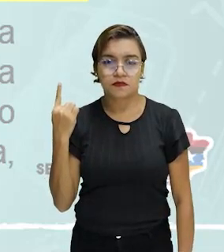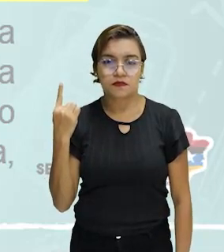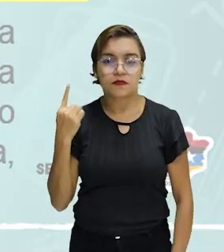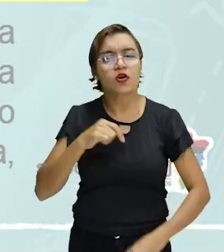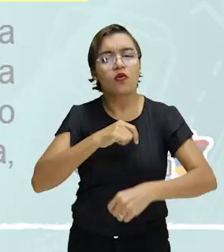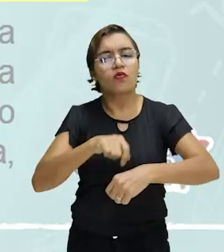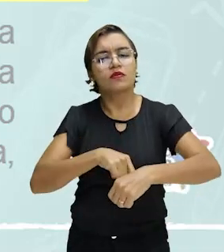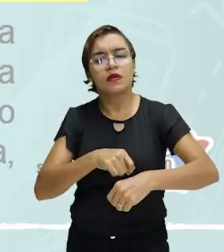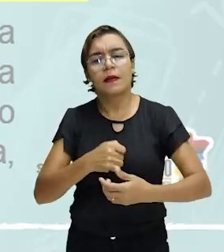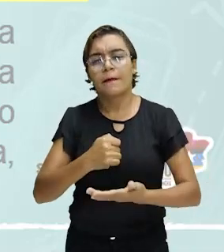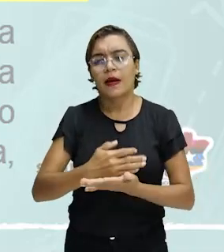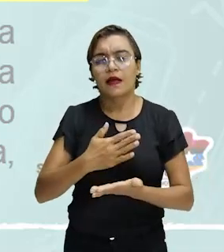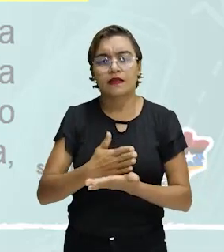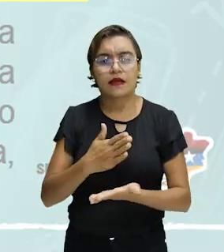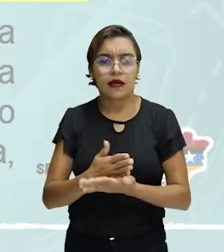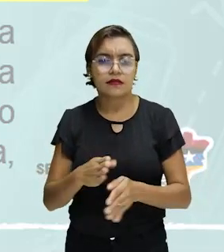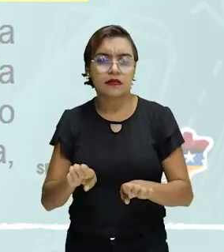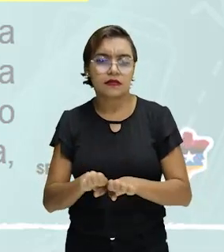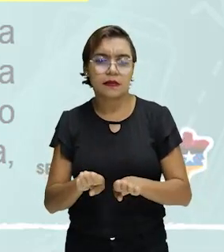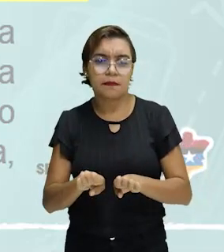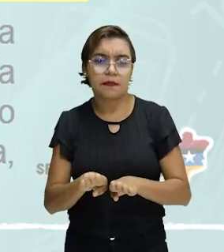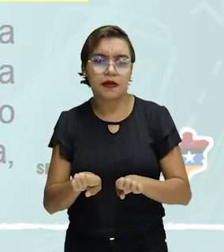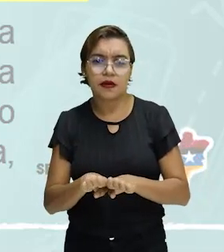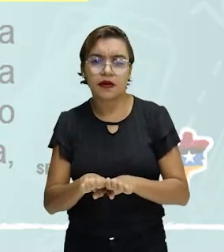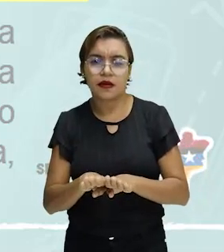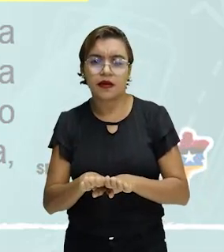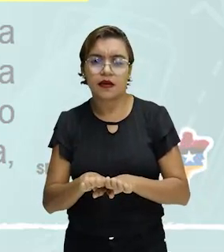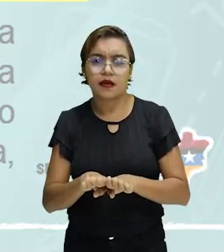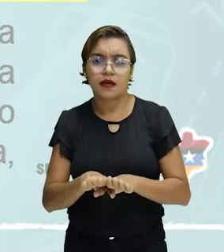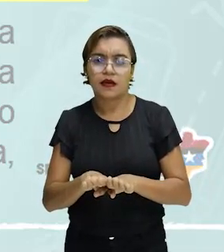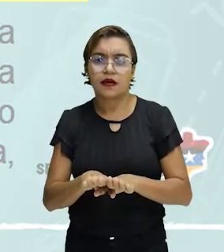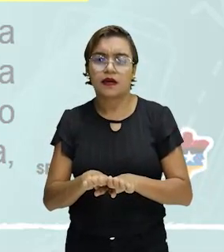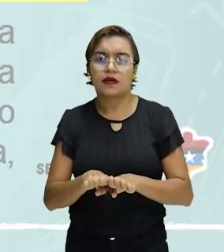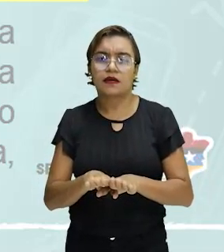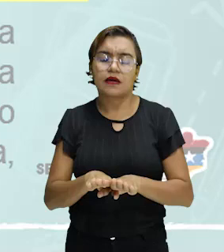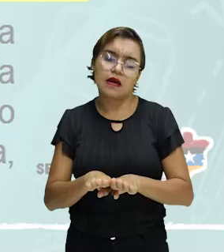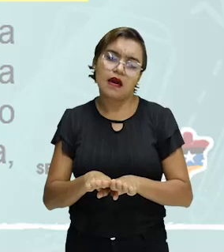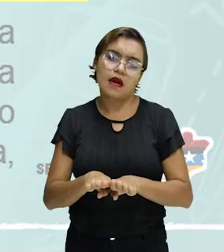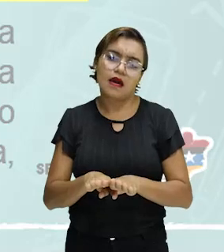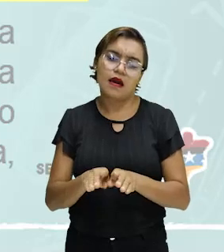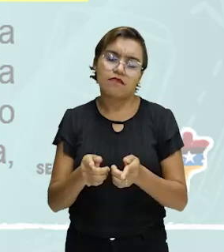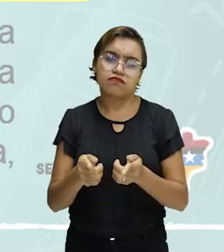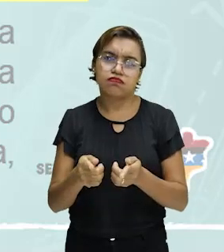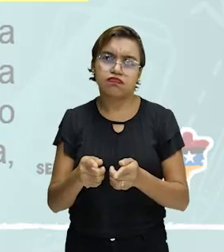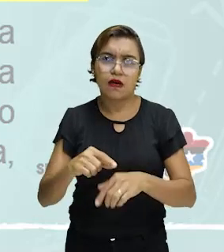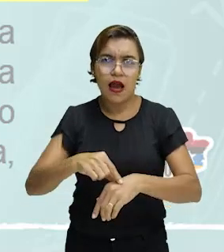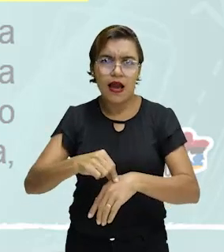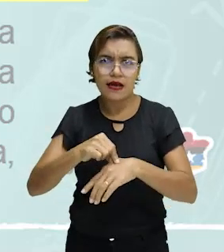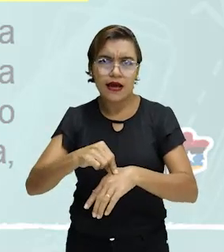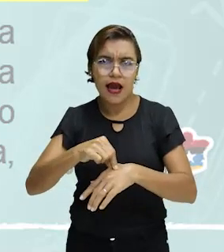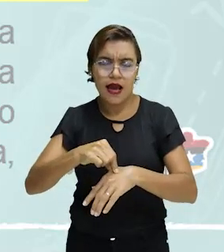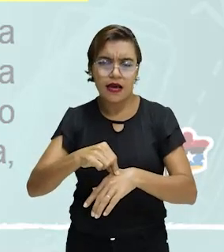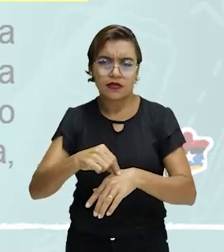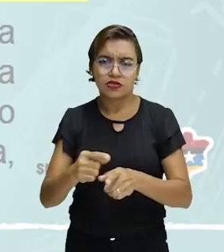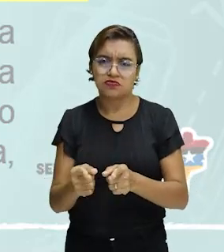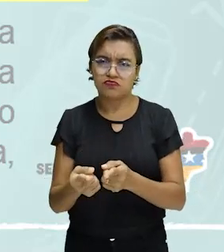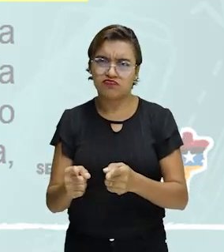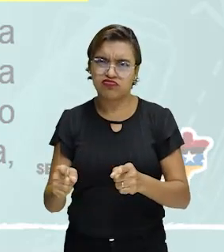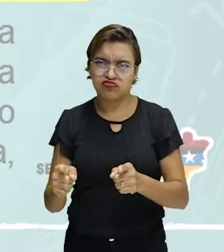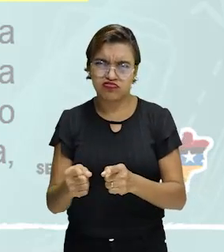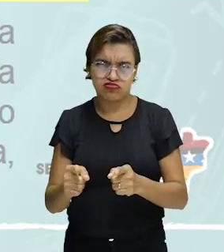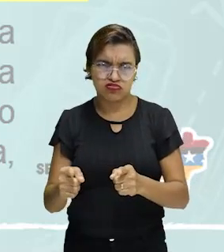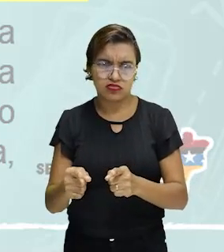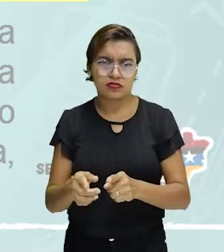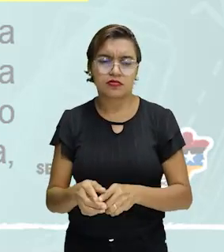fogão a gás. Se você passar as duas bocas do fogão para o fogo alto, o